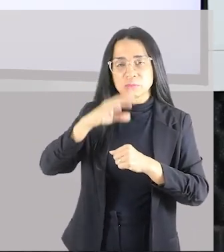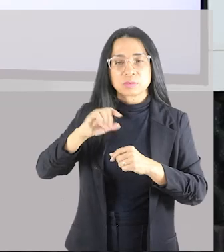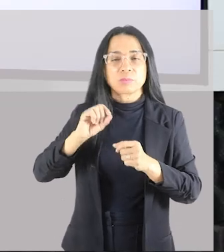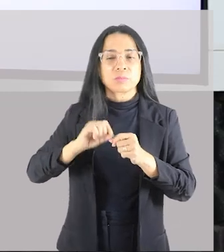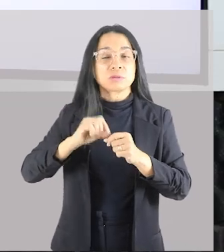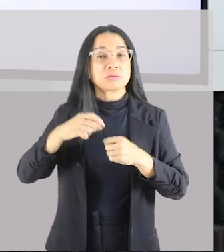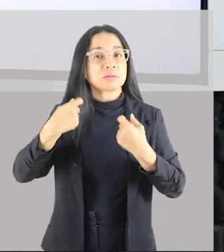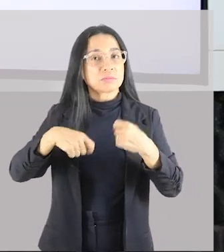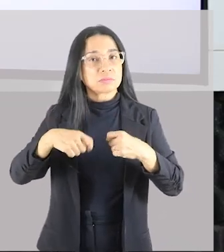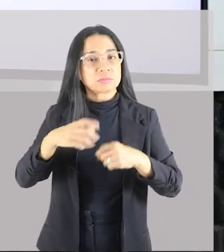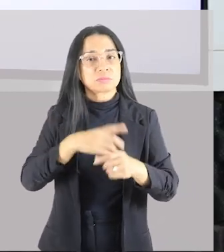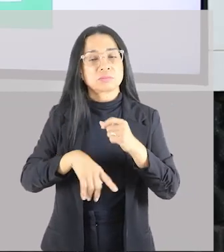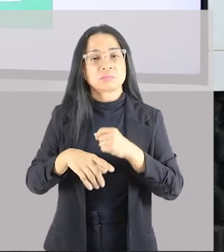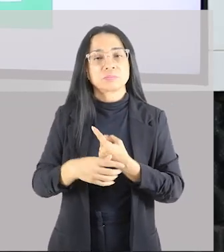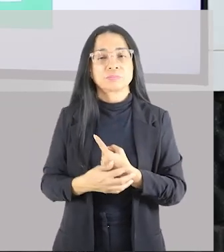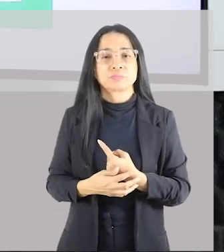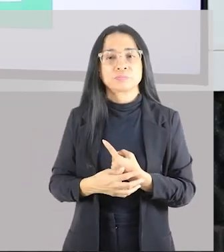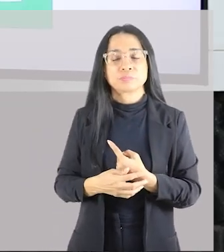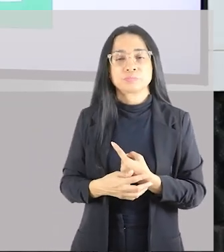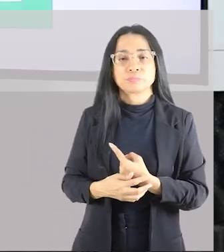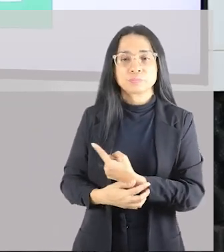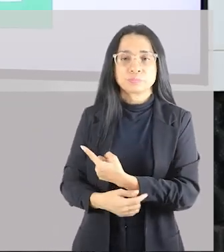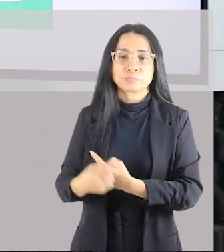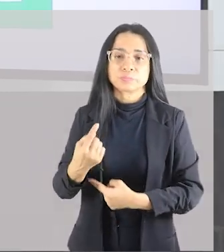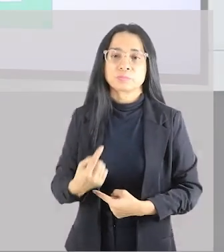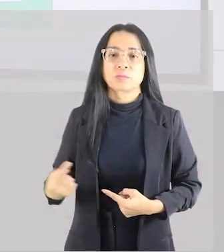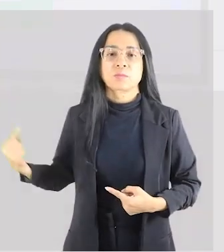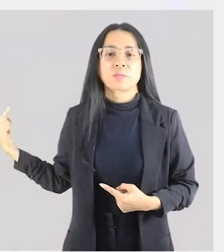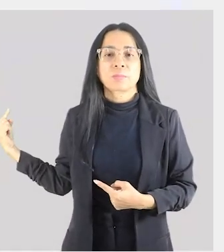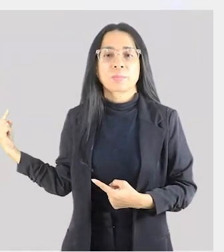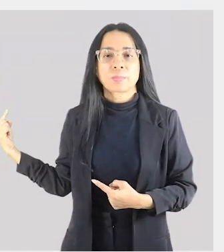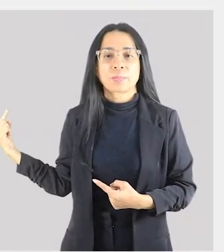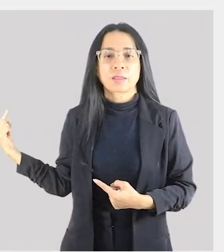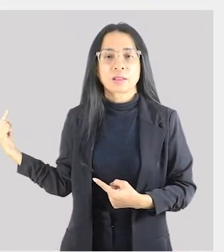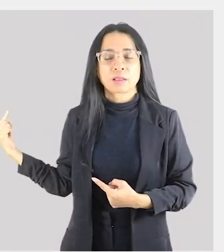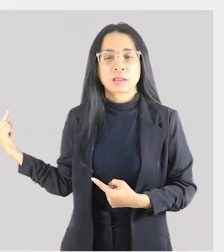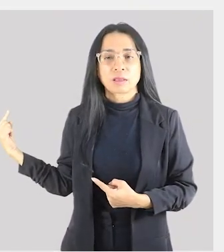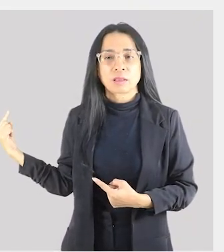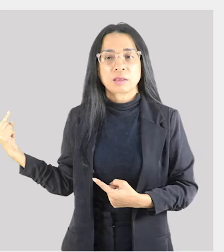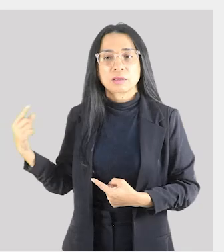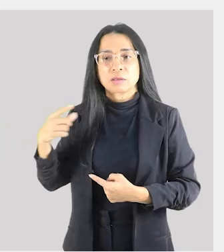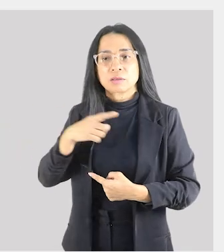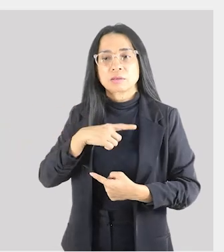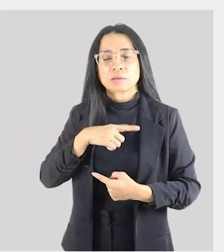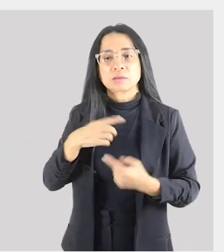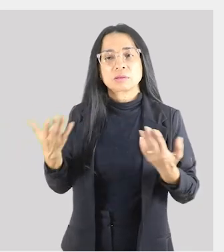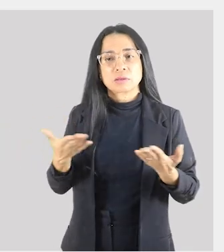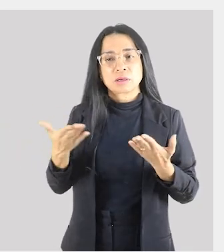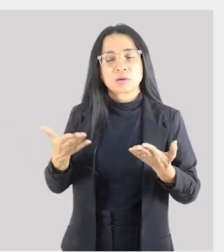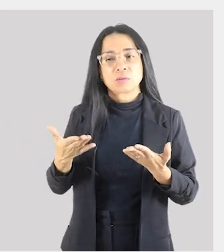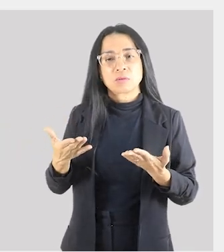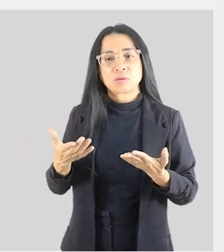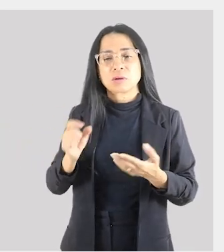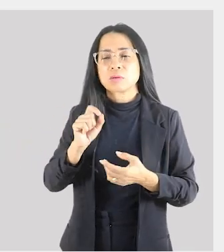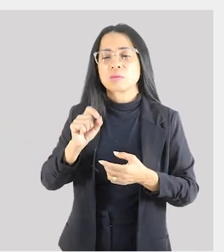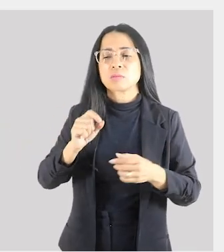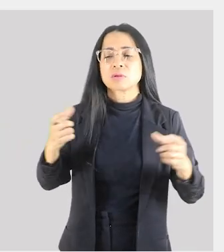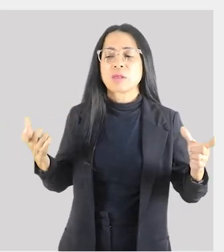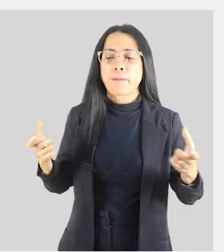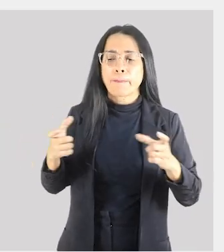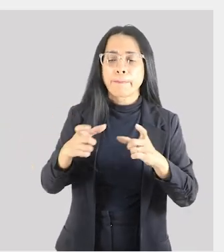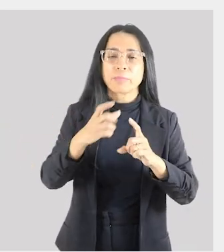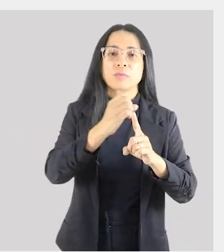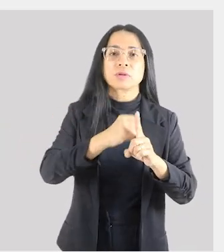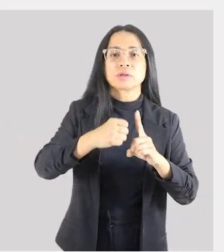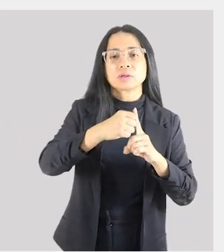já é autorizado para fazer. E aí, ao falar nisso, a gente tem aí o que a gente chama de minorias sociais, que é